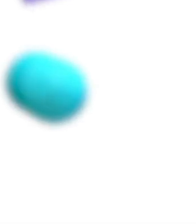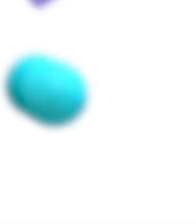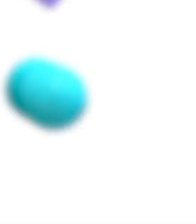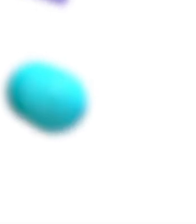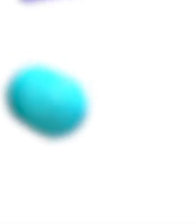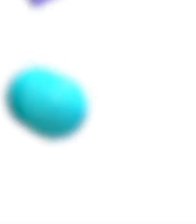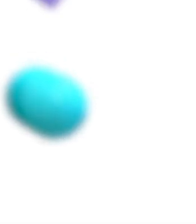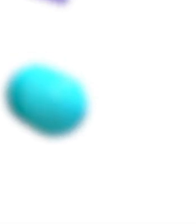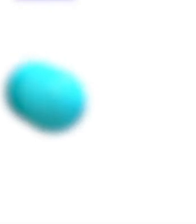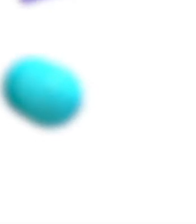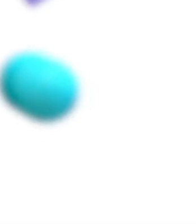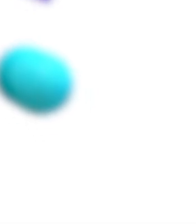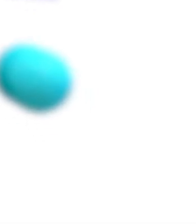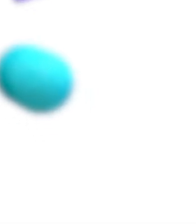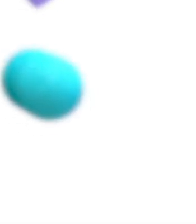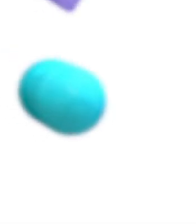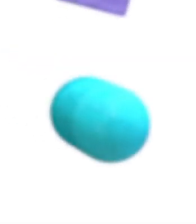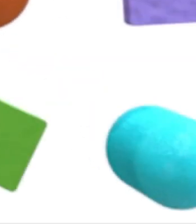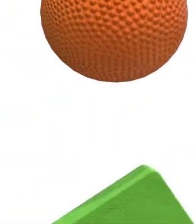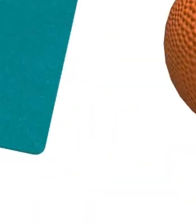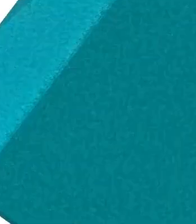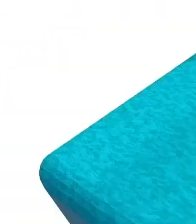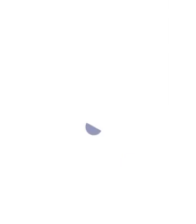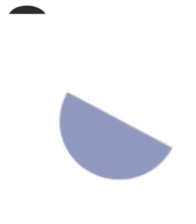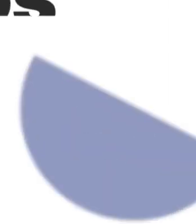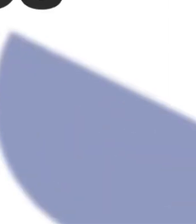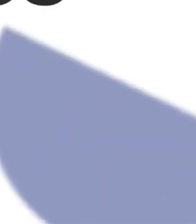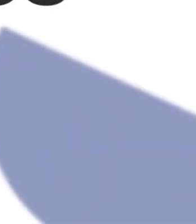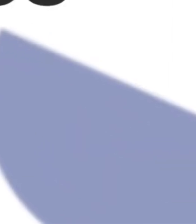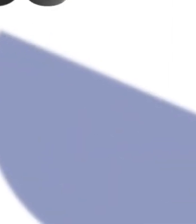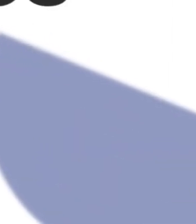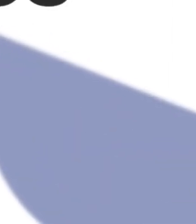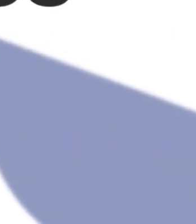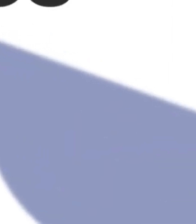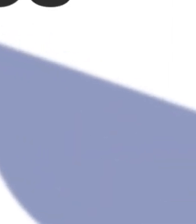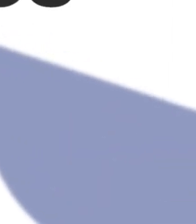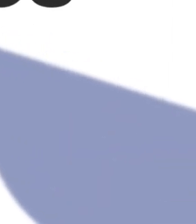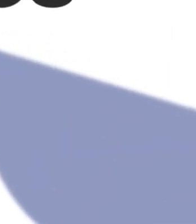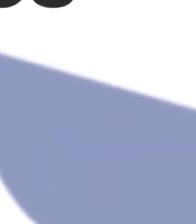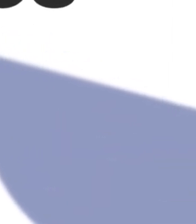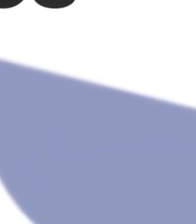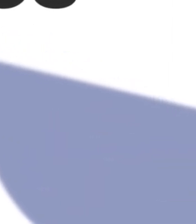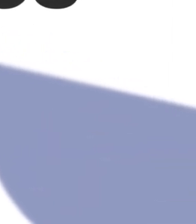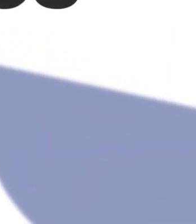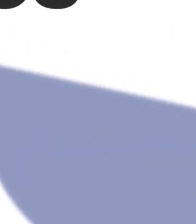fato, diferente, está provado aqui, ó. Eu utilizei os mesmos valores, né? Mas como nós temos